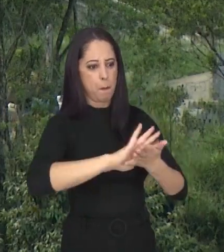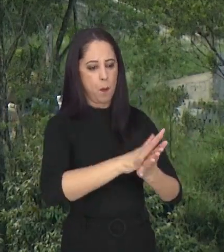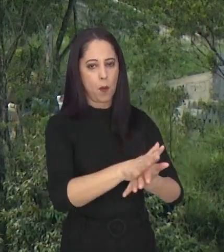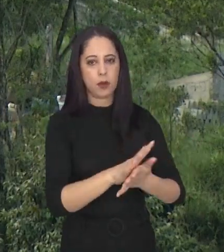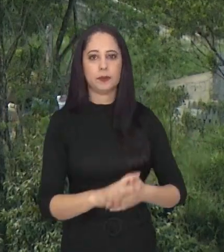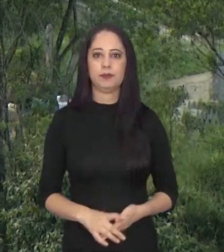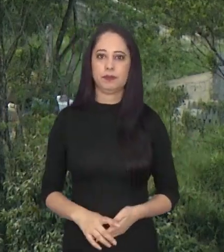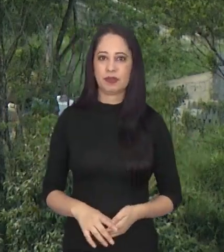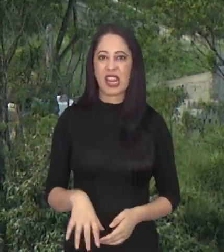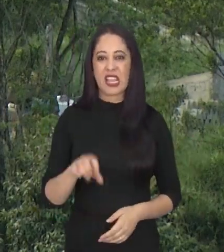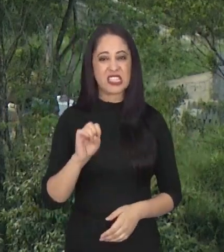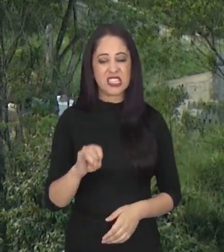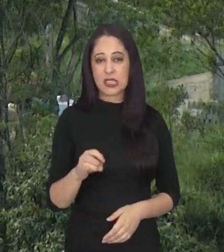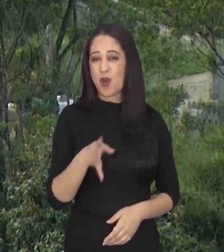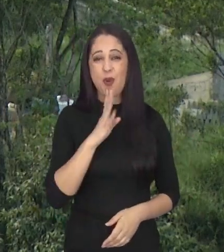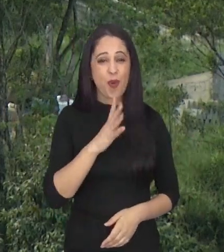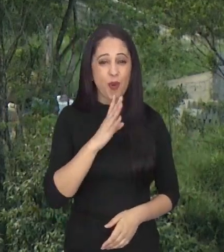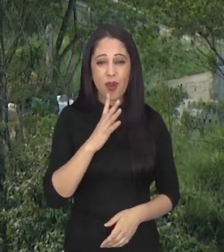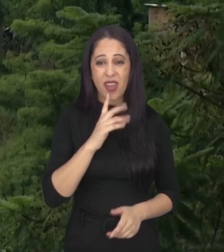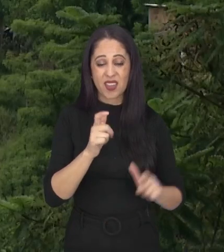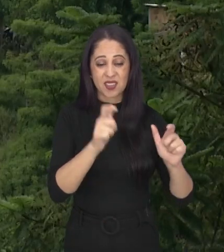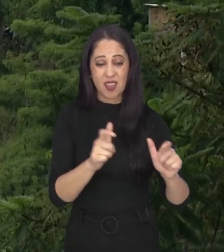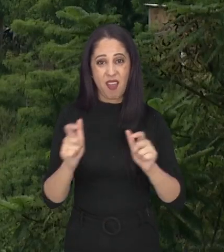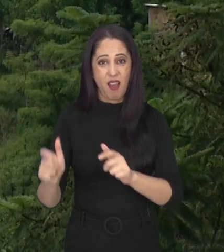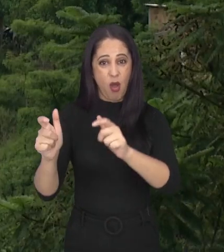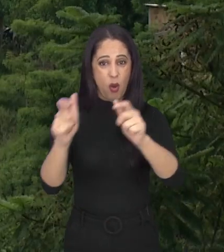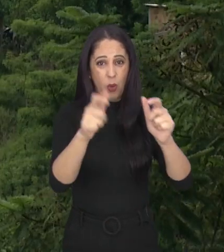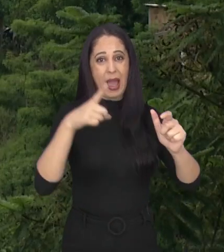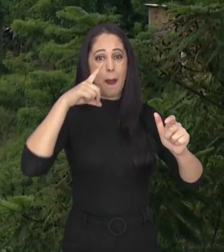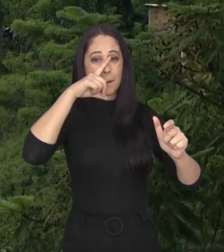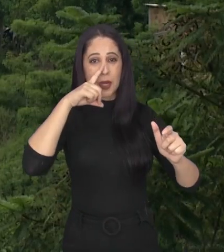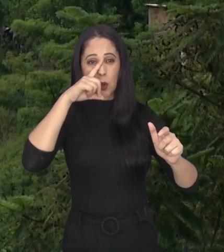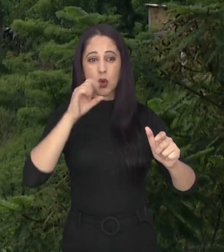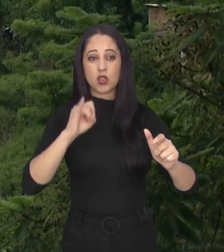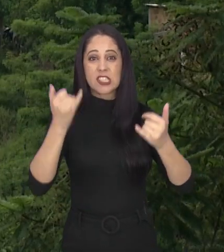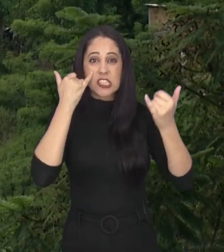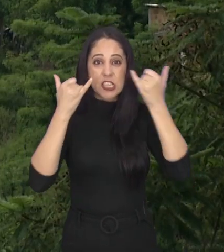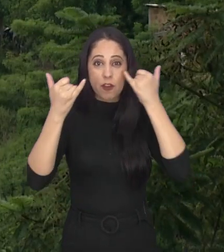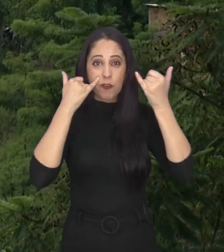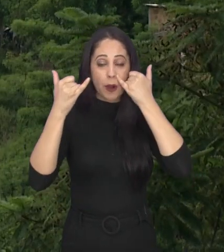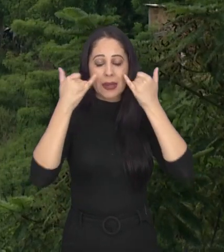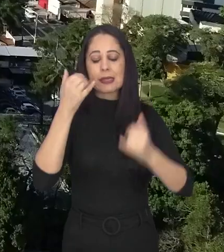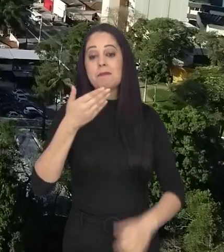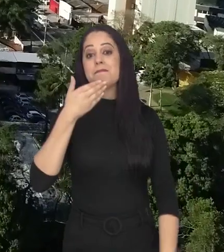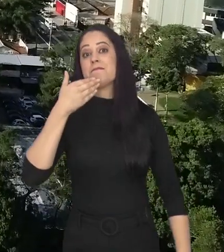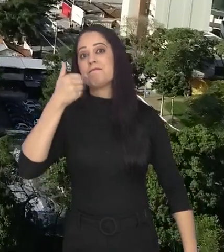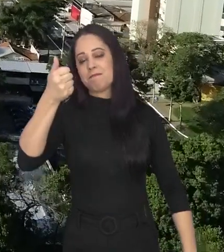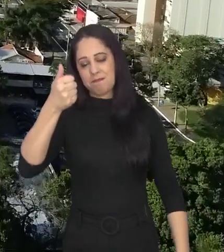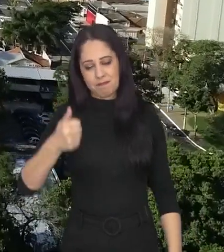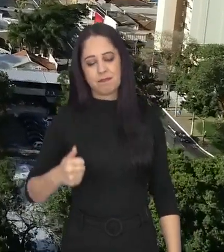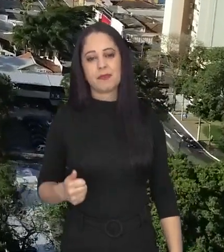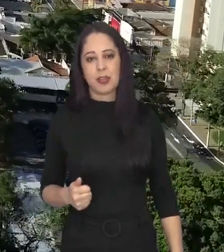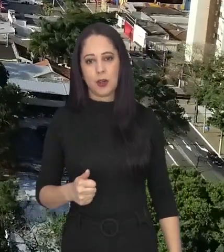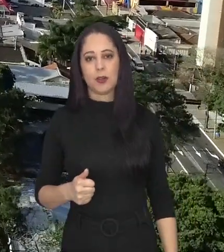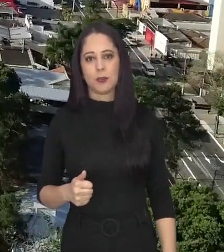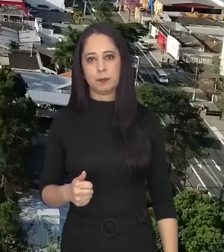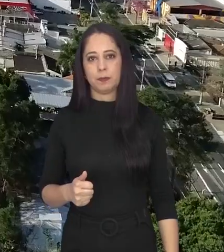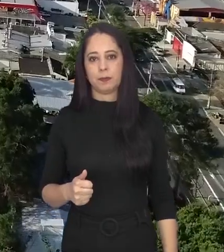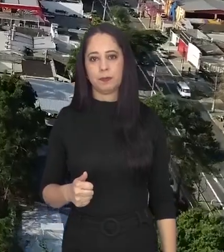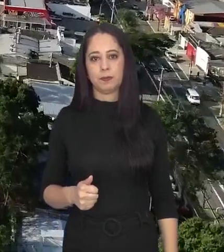as dificuldades de quem mora em áreas de risco, quanto mais informação e diálogo, mais transparente será a condução do processo